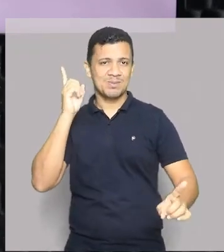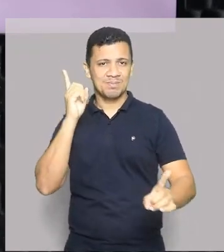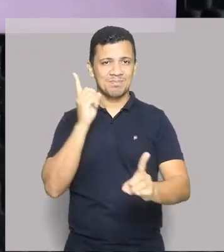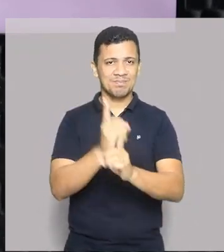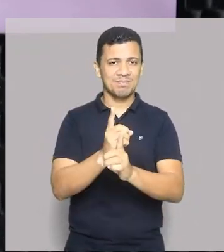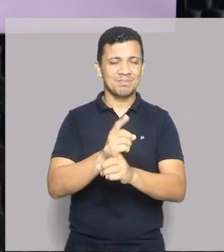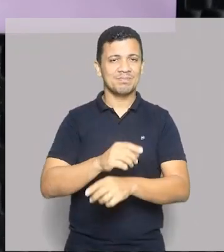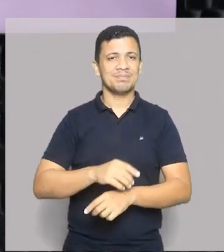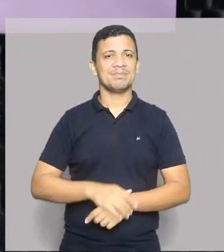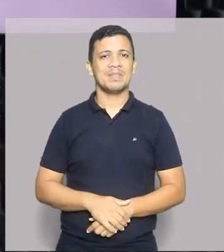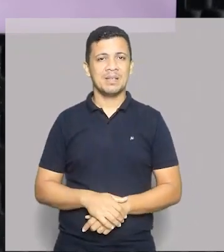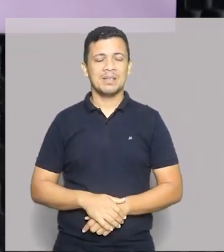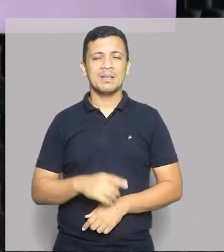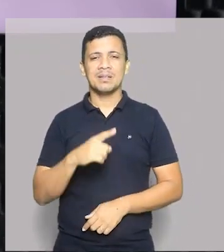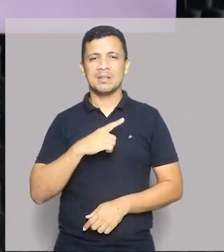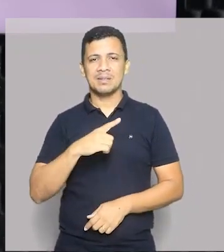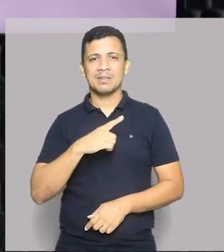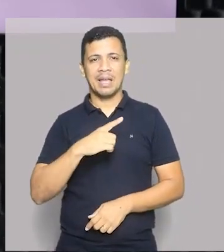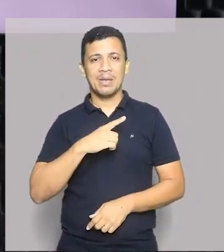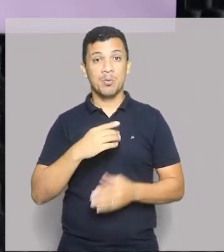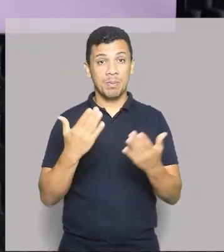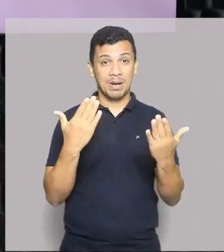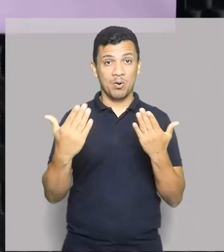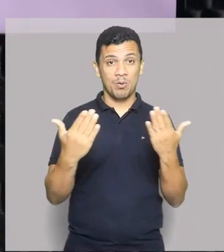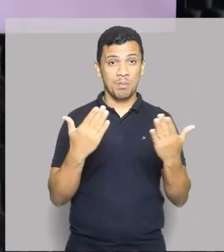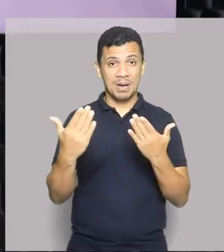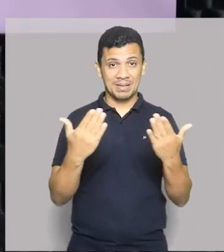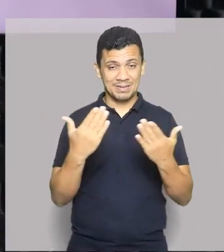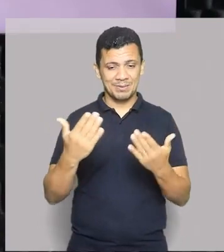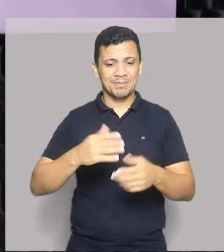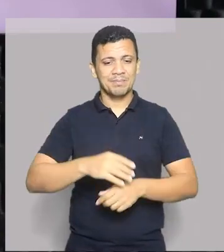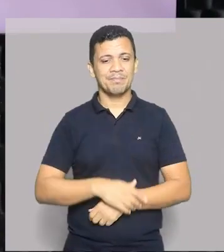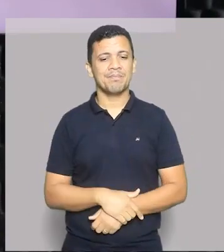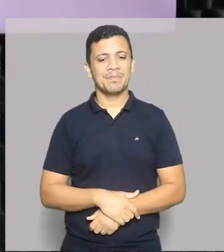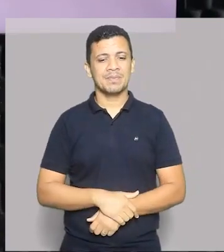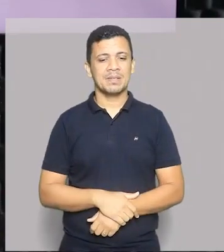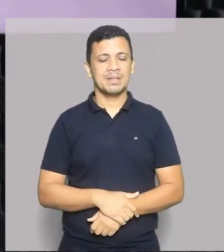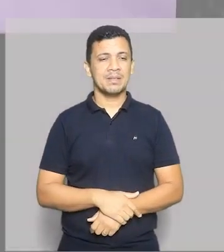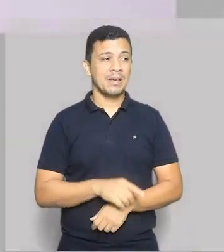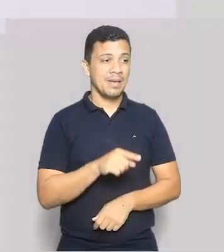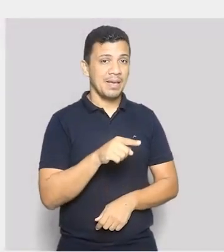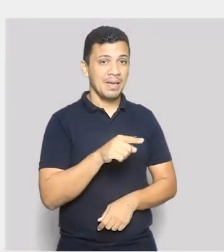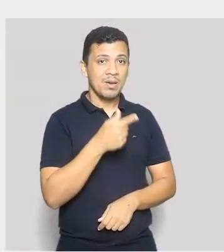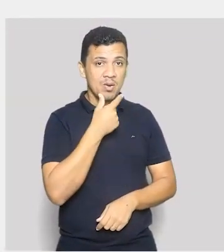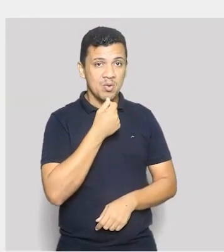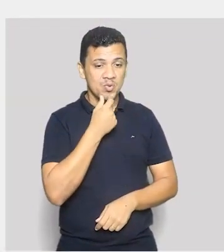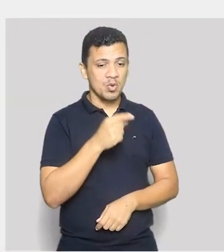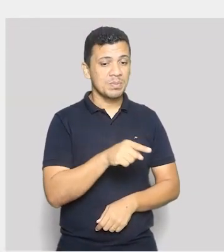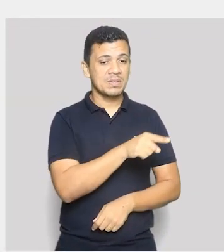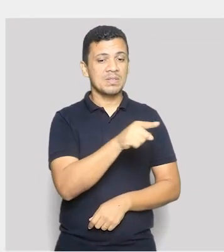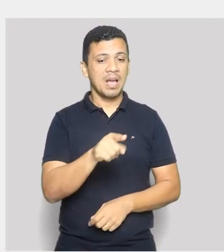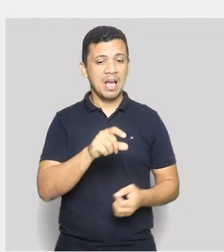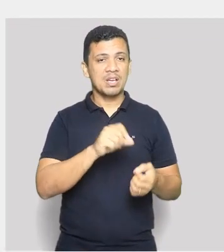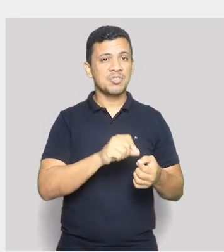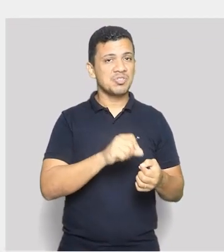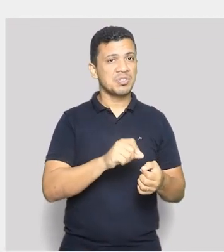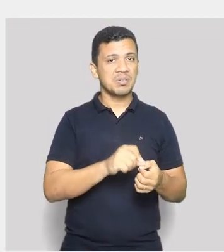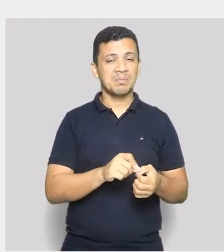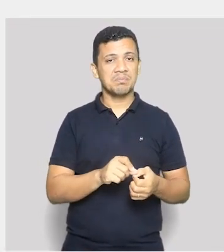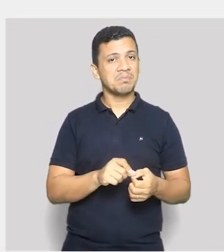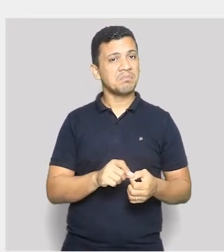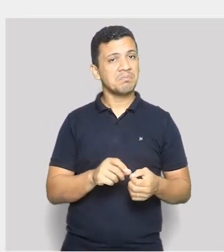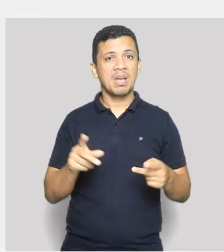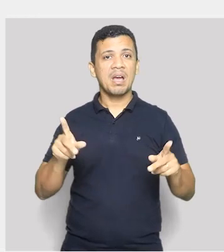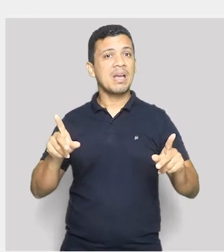Tá? Você estabelece uma comparação entre dois elementos. Olha só, eles agiam como